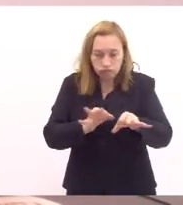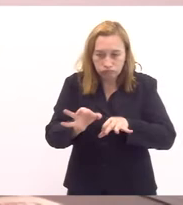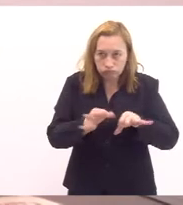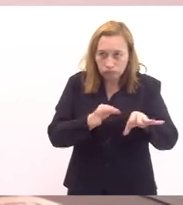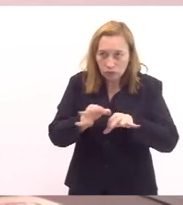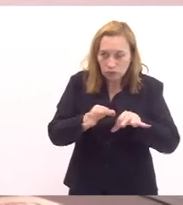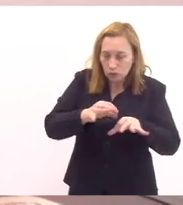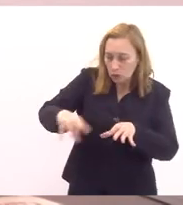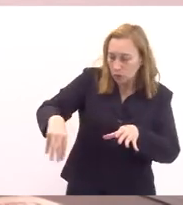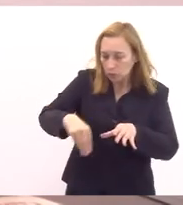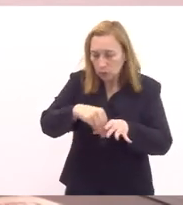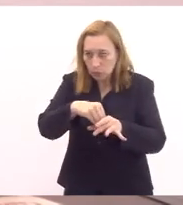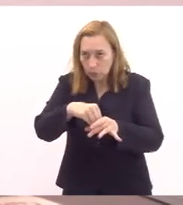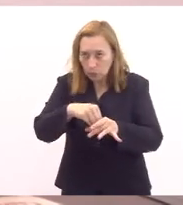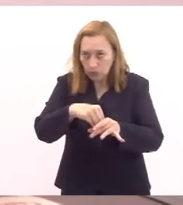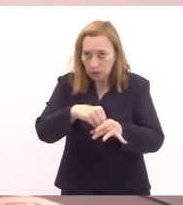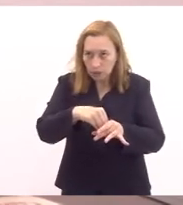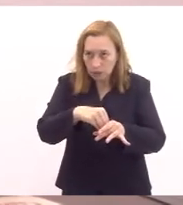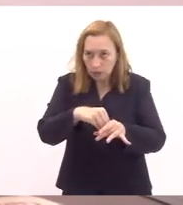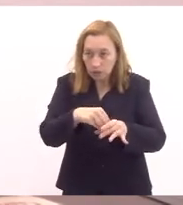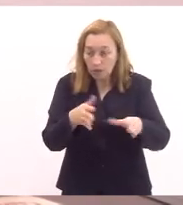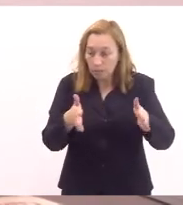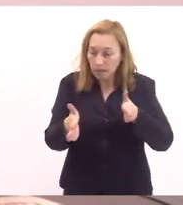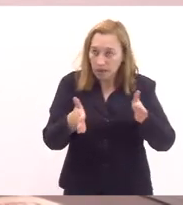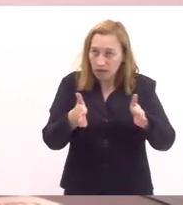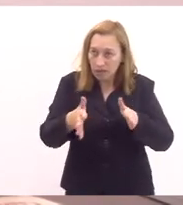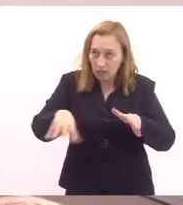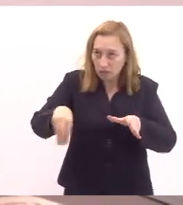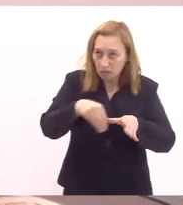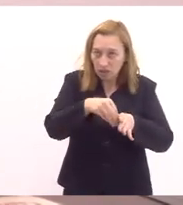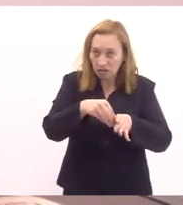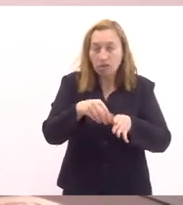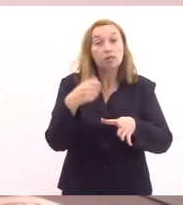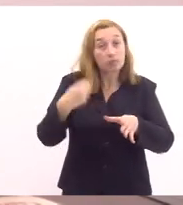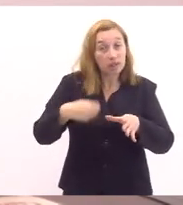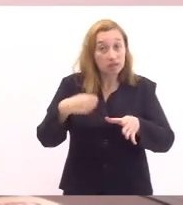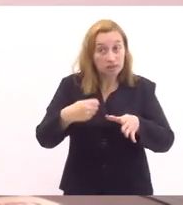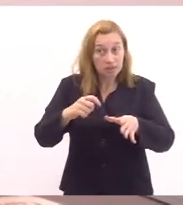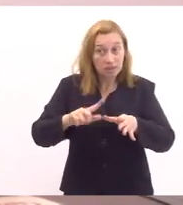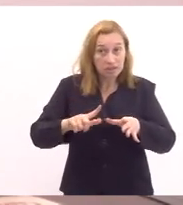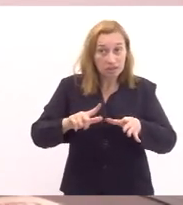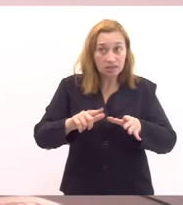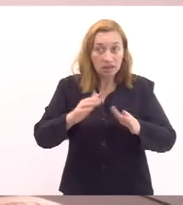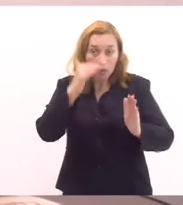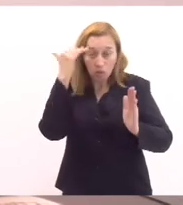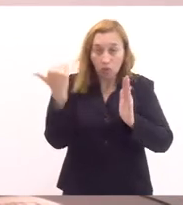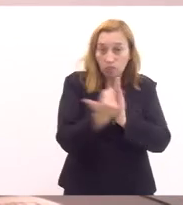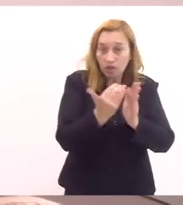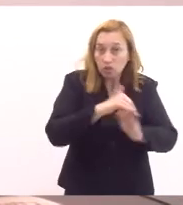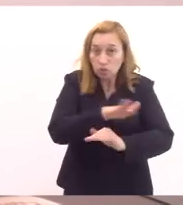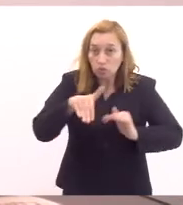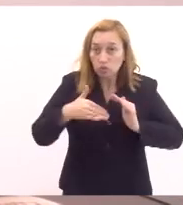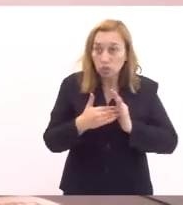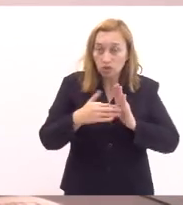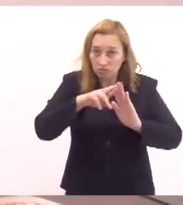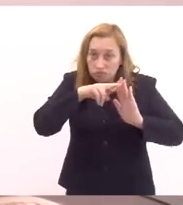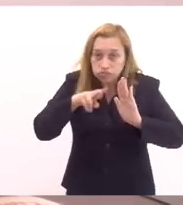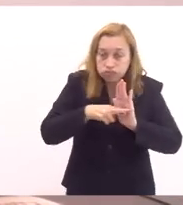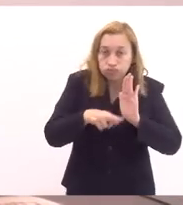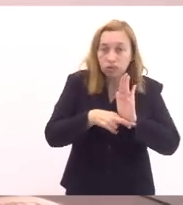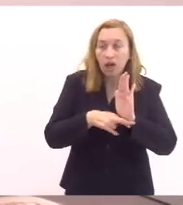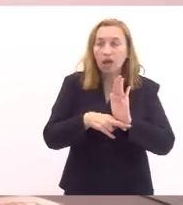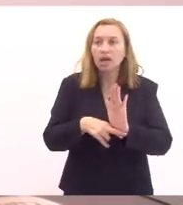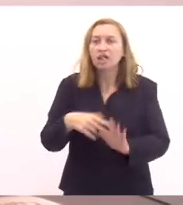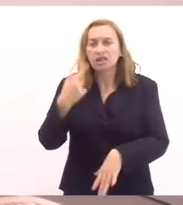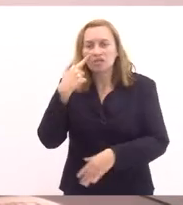pretende implantar a colocou prazos dentro dos quais ela pretende executar todas essas ações né e a gente